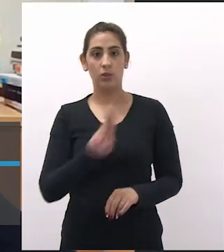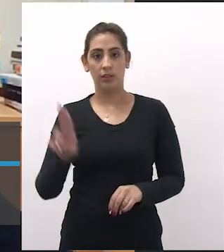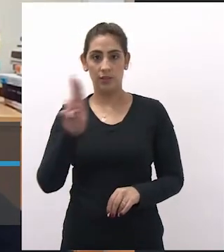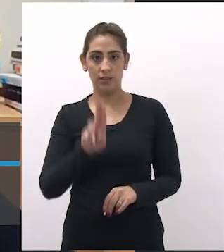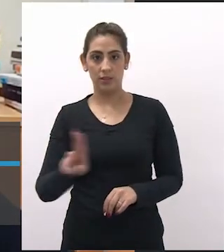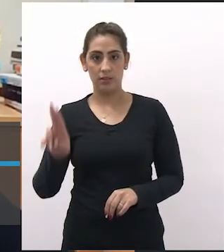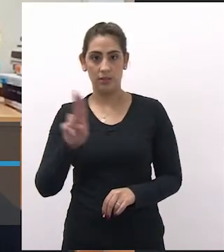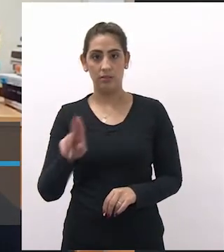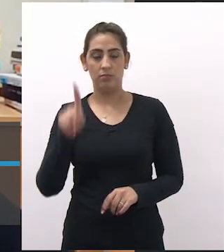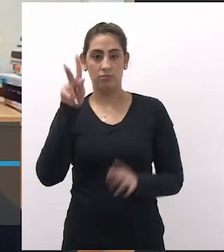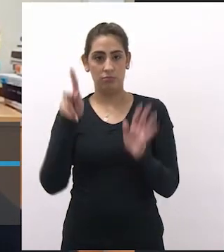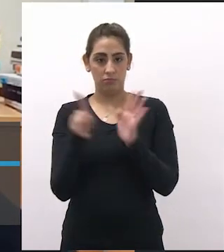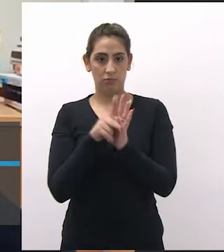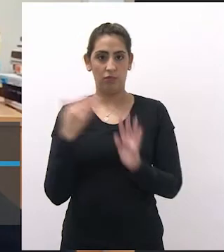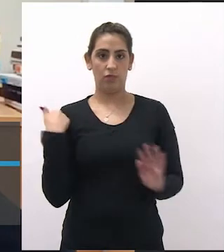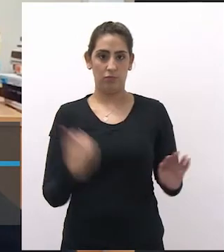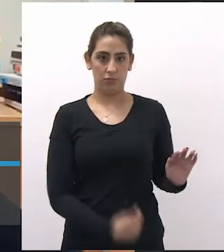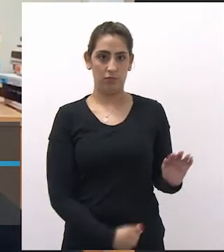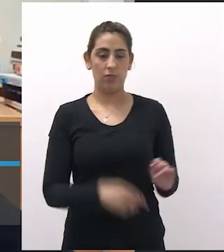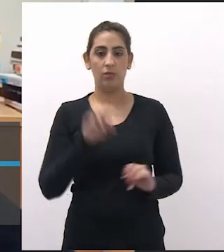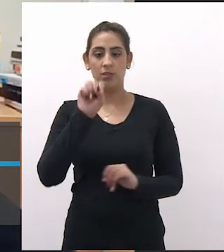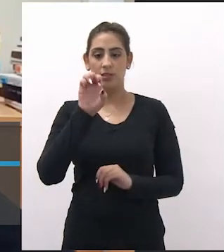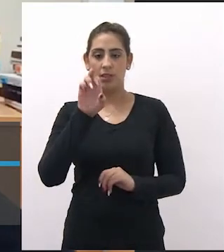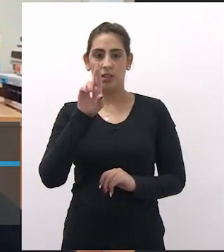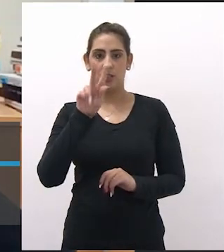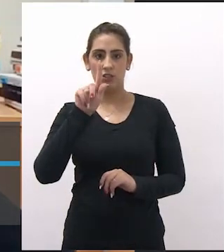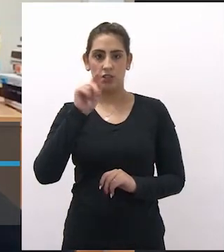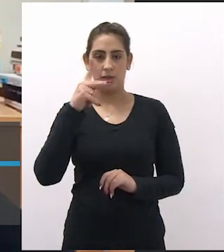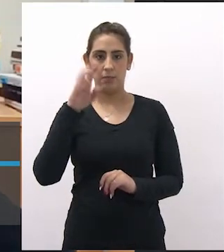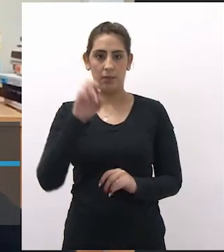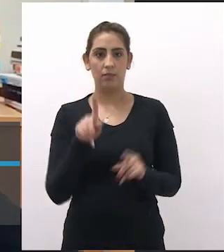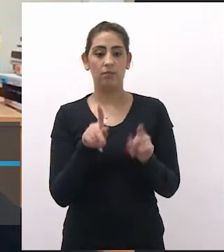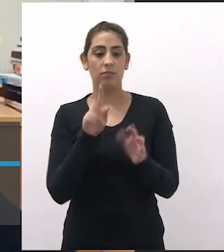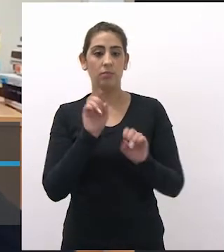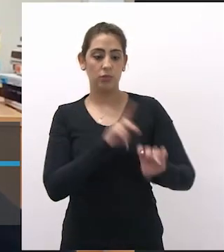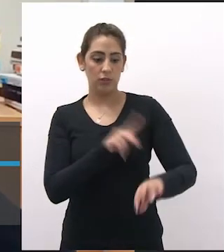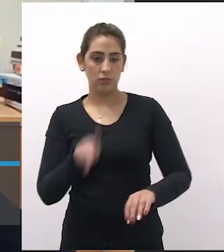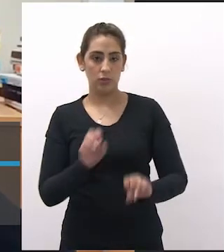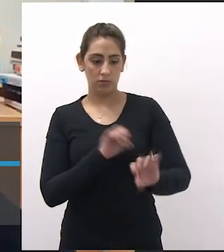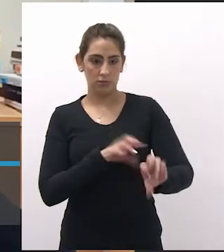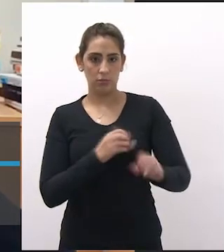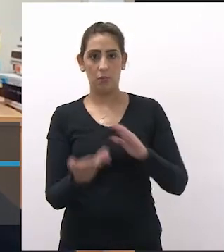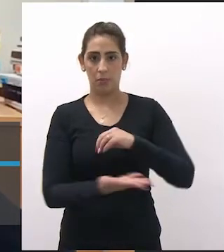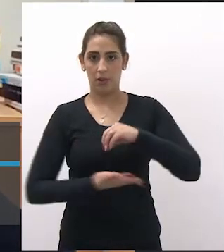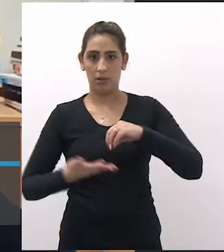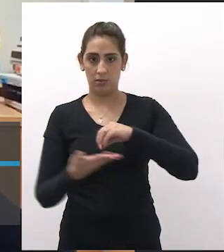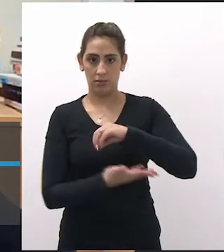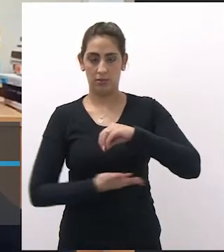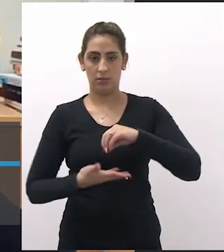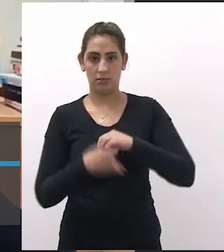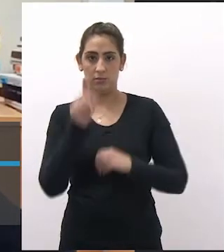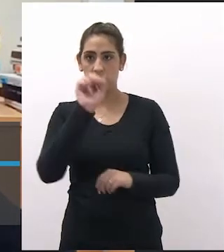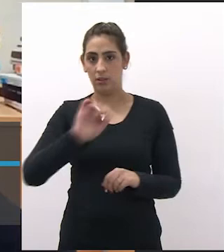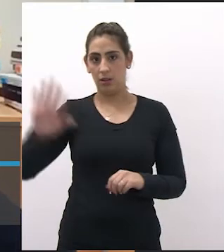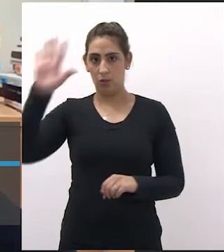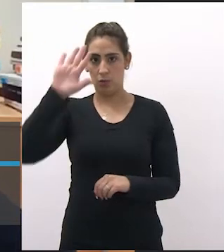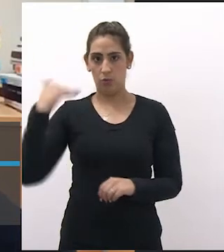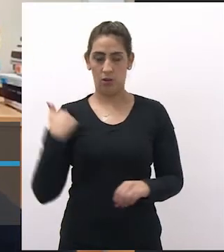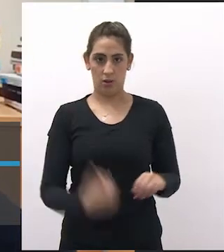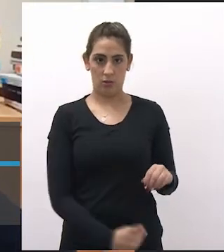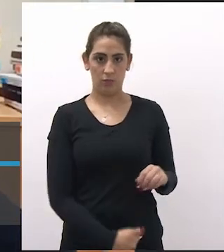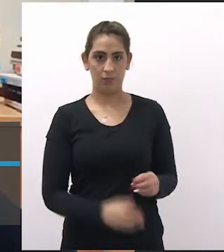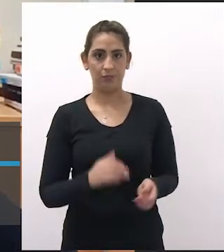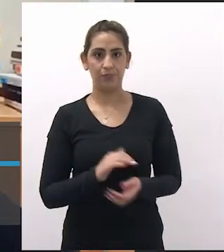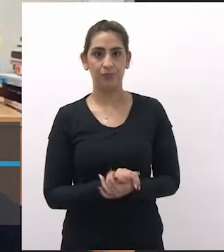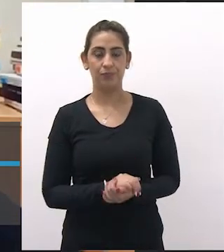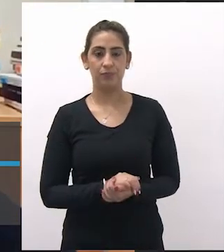de Sergipe, é professora de educação básica, leciona na rede municipal estadual, é